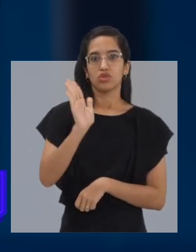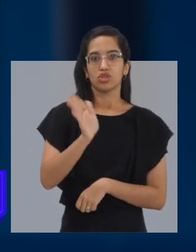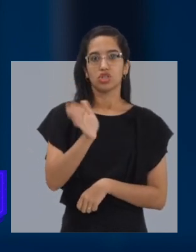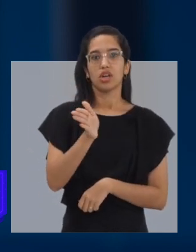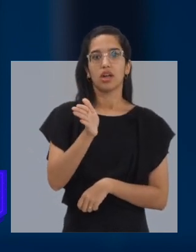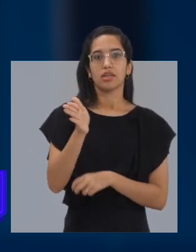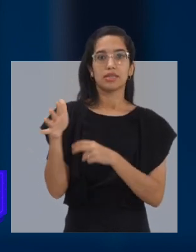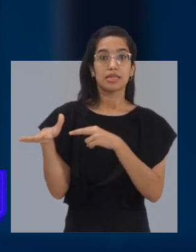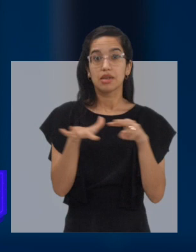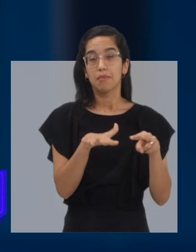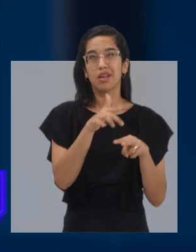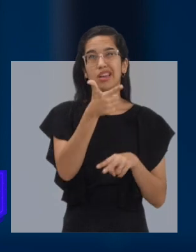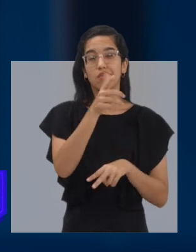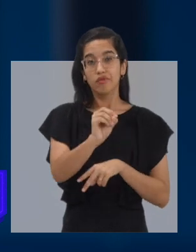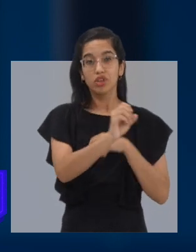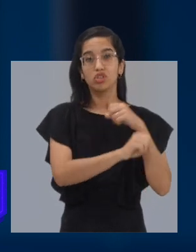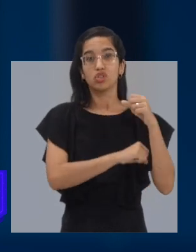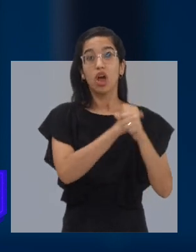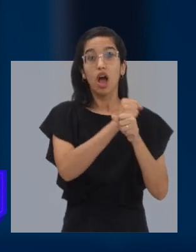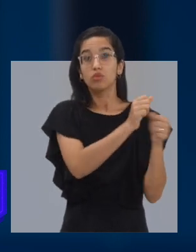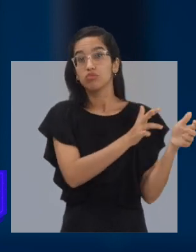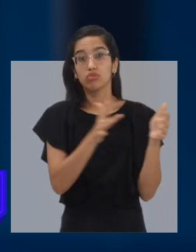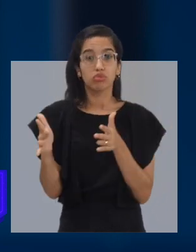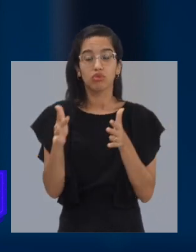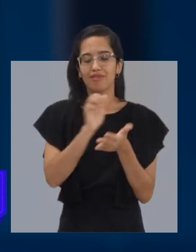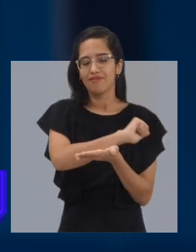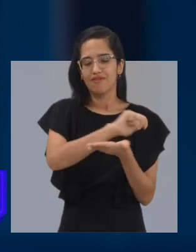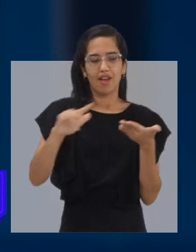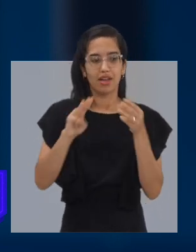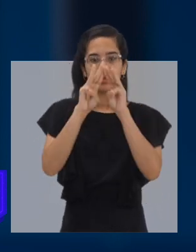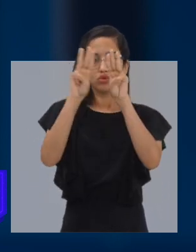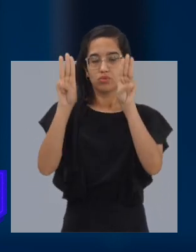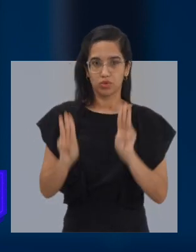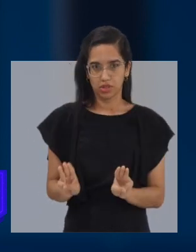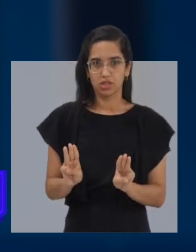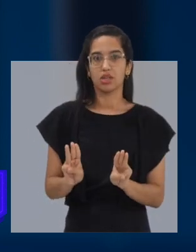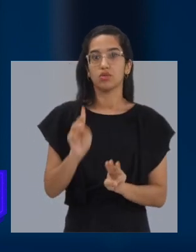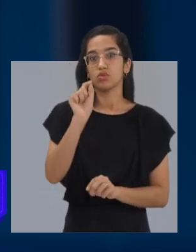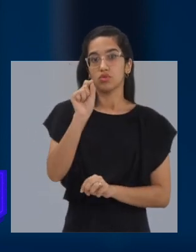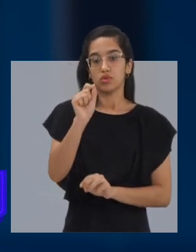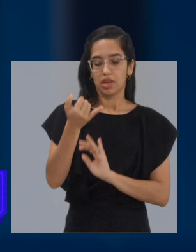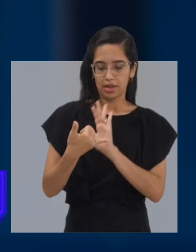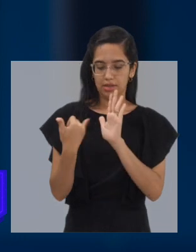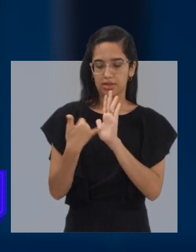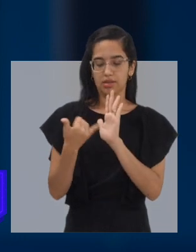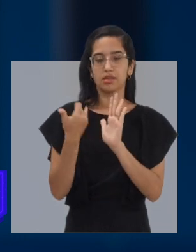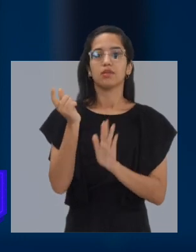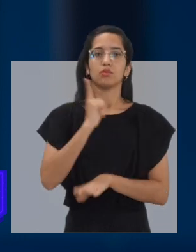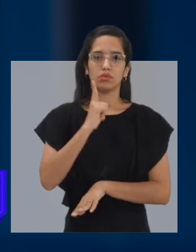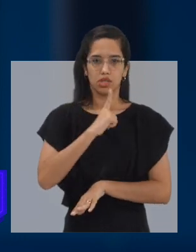Museu. São vários museus que se inscreveram, em torno